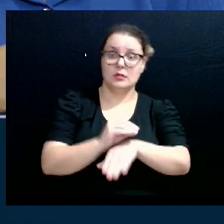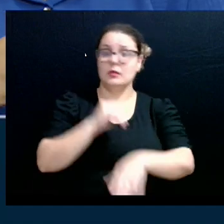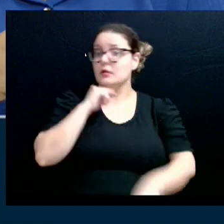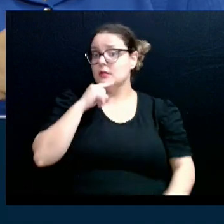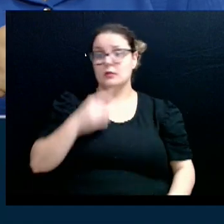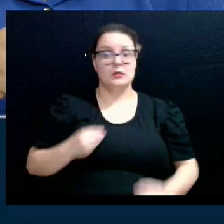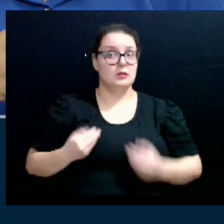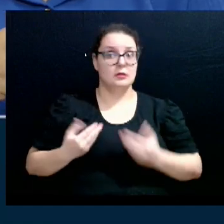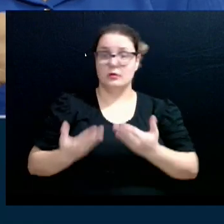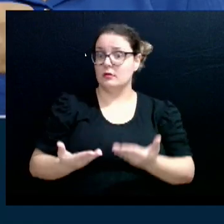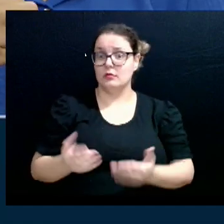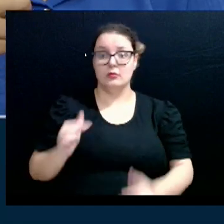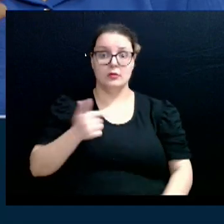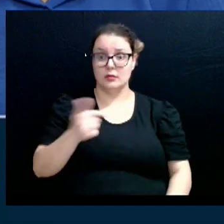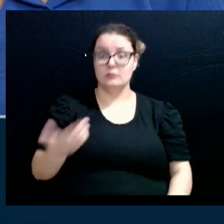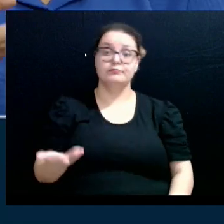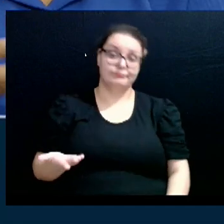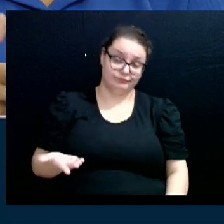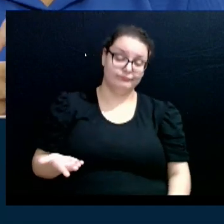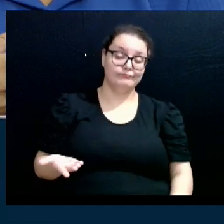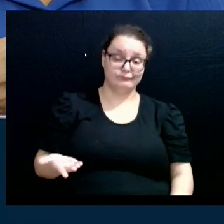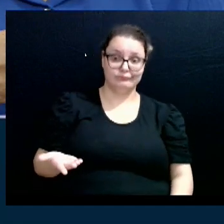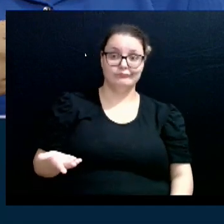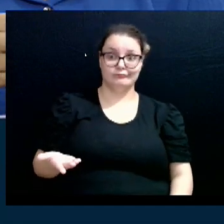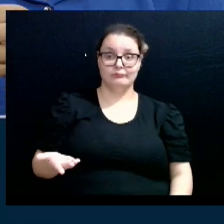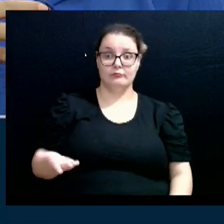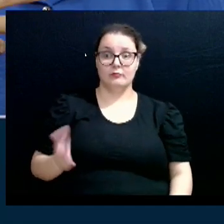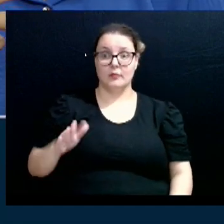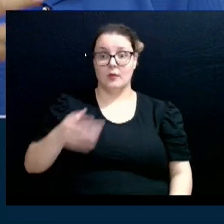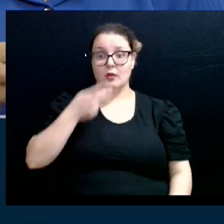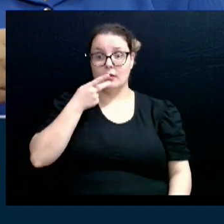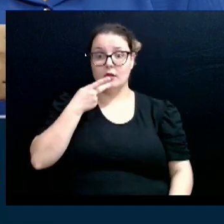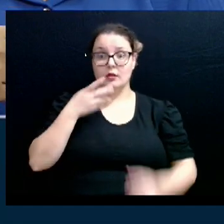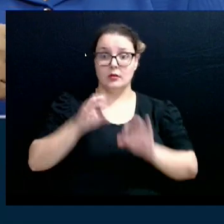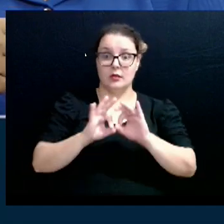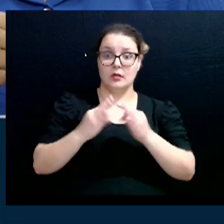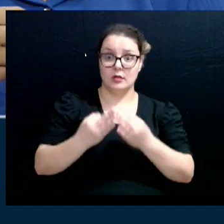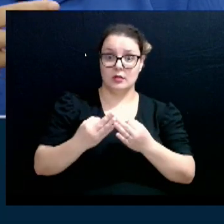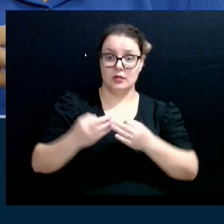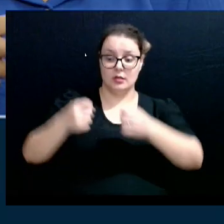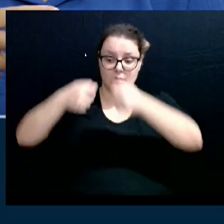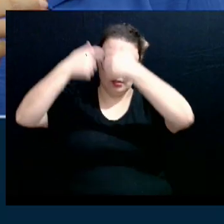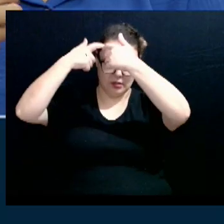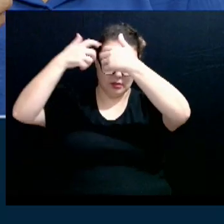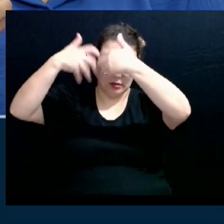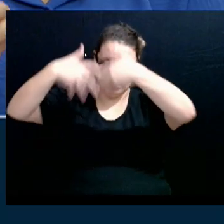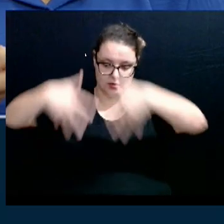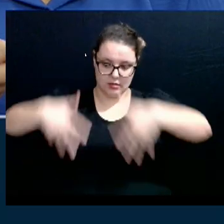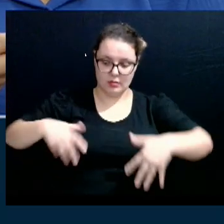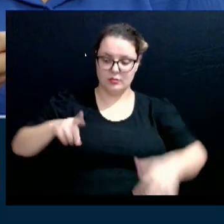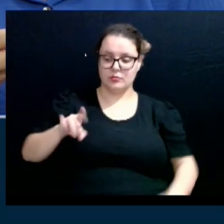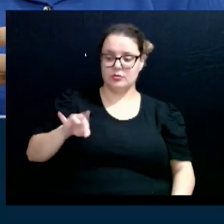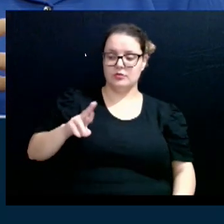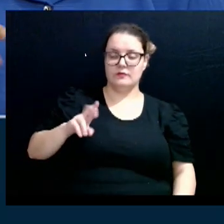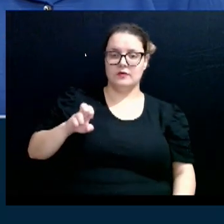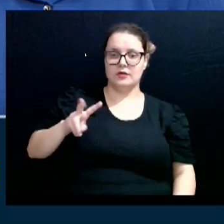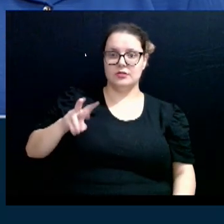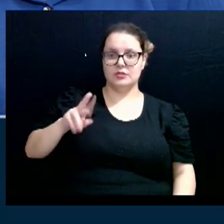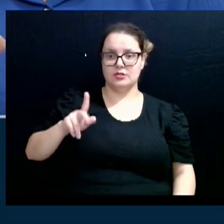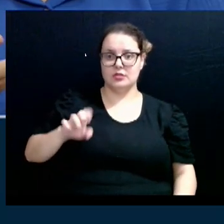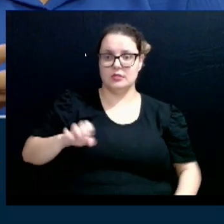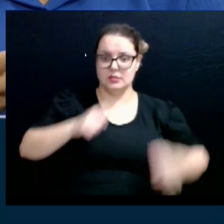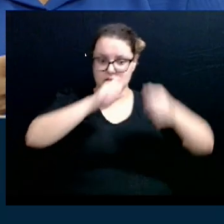tem, né. Então, quando a gente fala de famílias, neurodivergentes, a gente precisa estar muito atento quando a